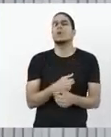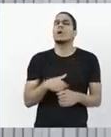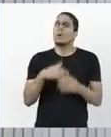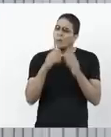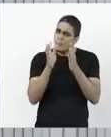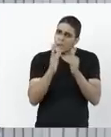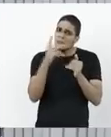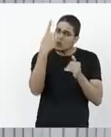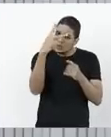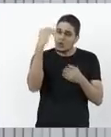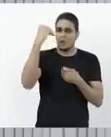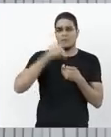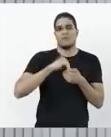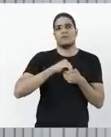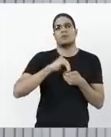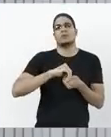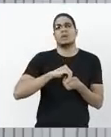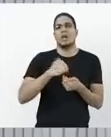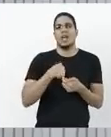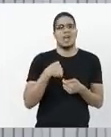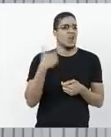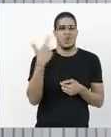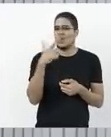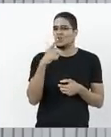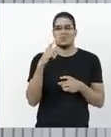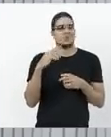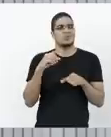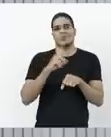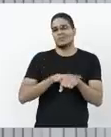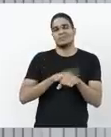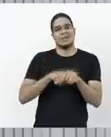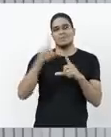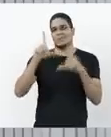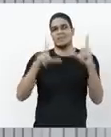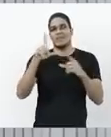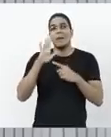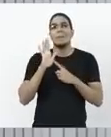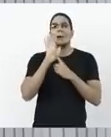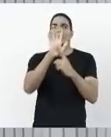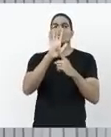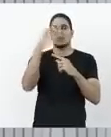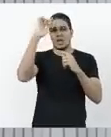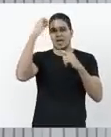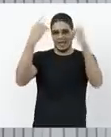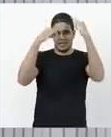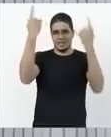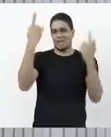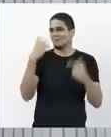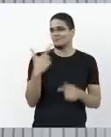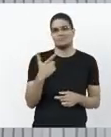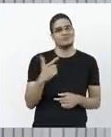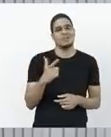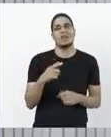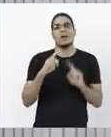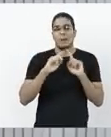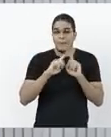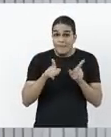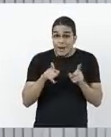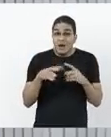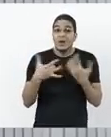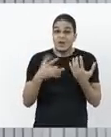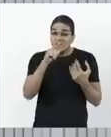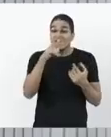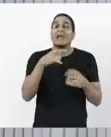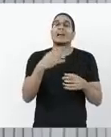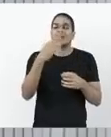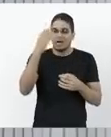uma oportunidade. Eu não tive tempo de TV para expor nossas ideias, mas eu acredito na mudança e no povo de Belém. Por isso, Lélio Prefeito 65,